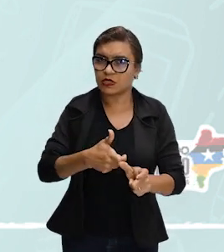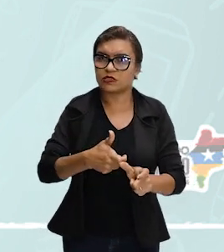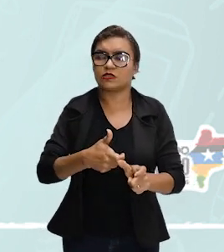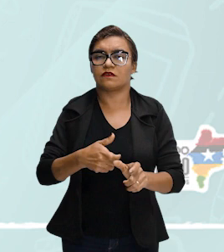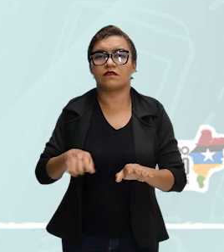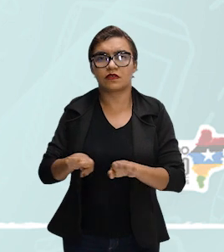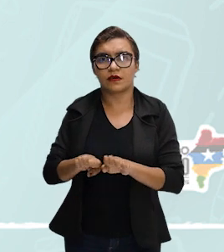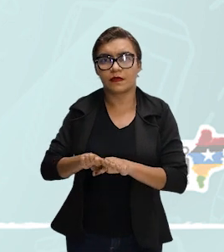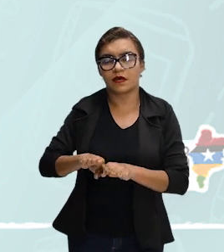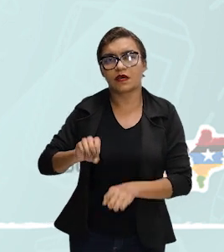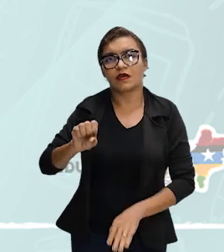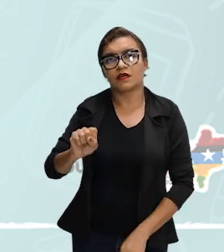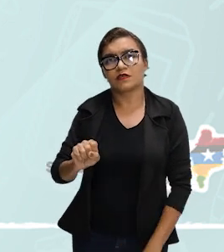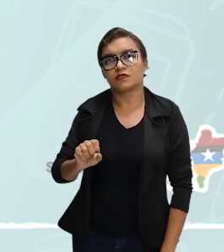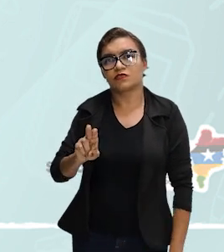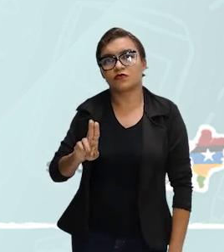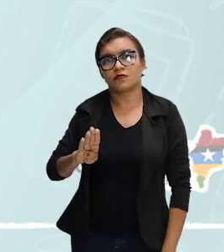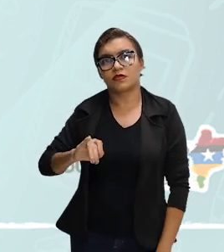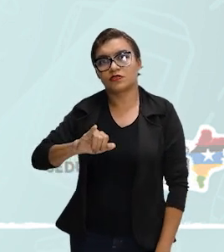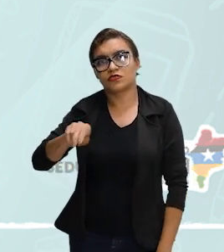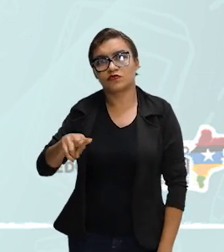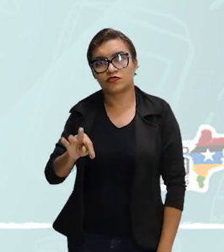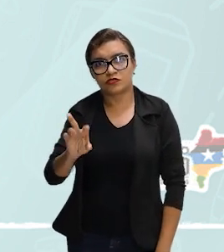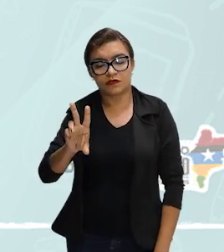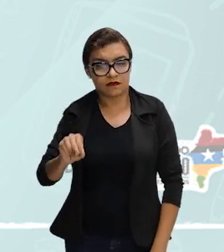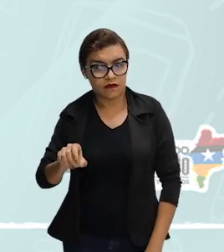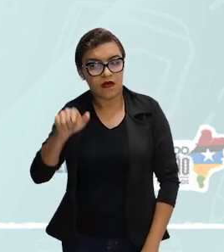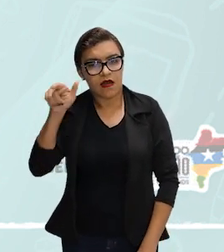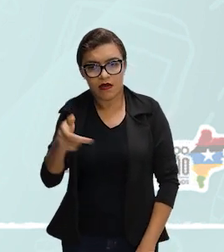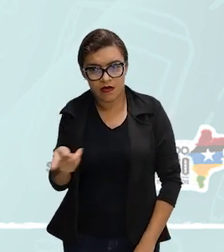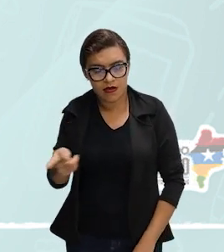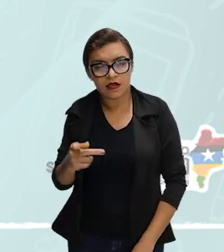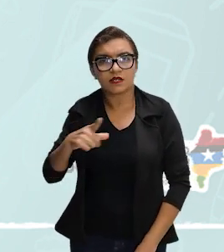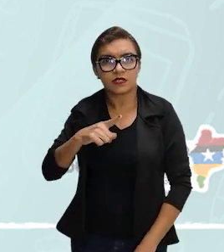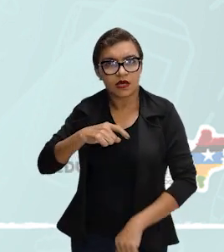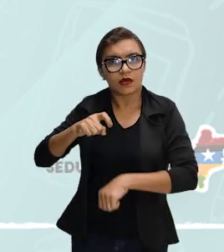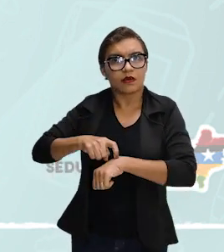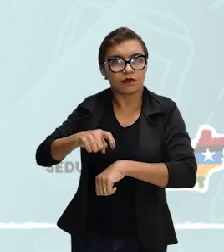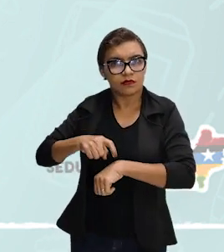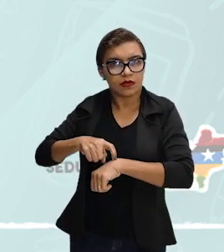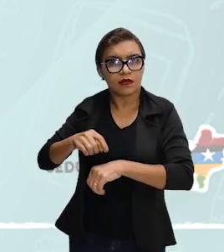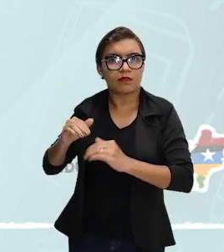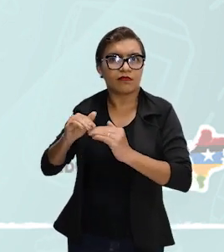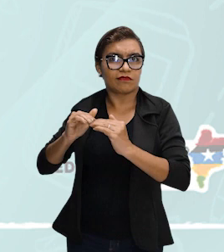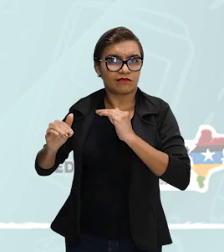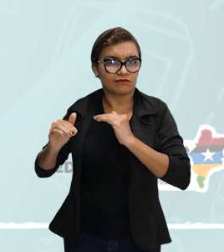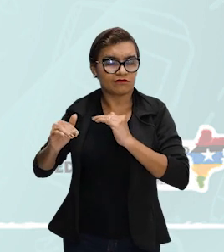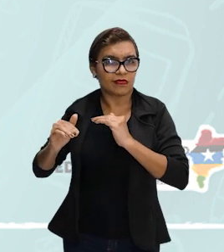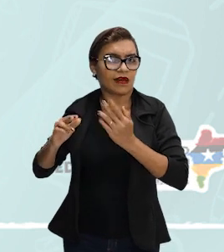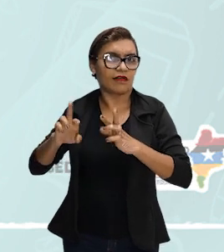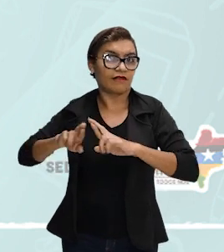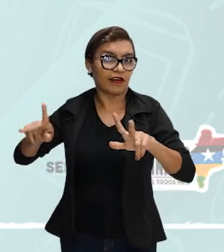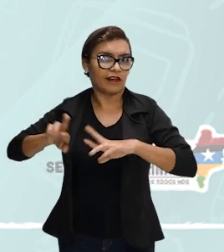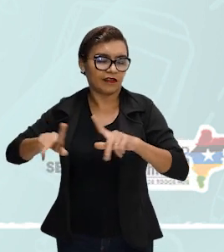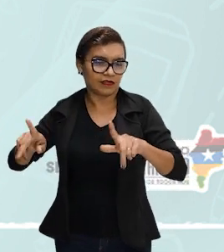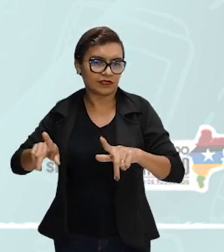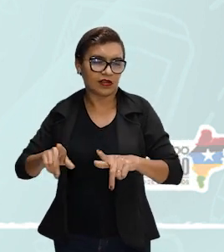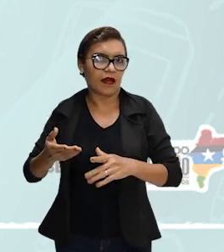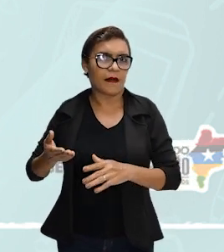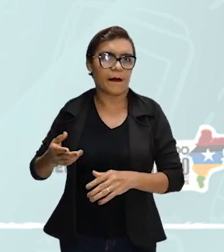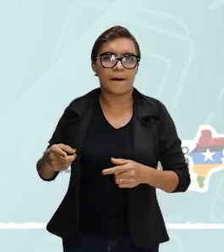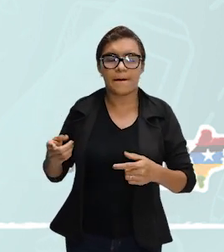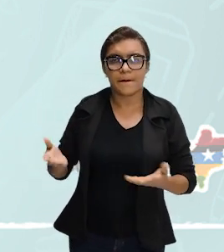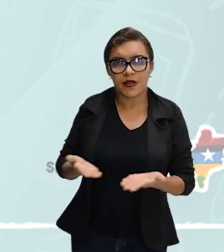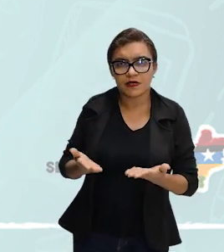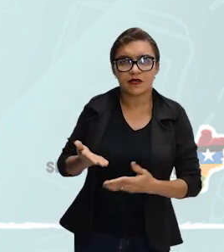o subjuntivo. O indicativo e o substantivo, eles possuem um tempo distinto, tá? Presente, passado, futuro, eu sei exatamente em que tempo está a